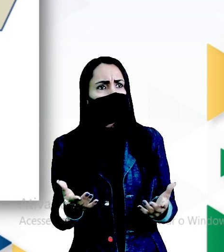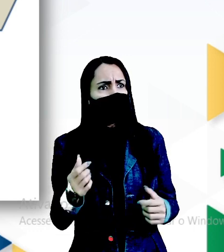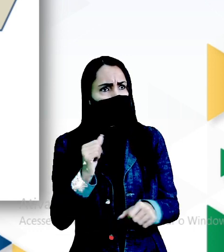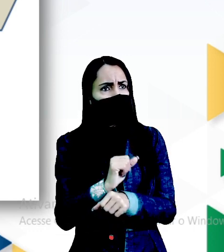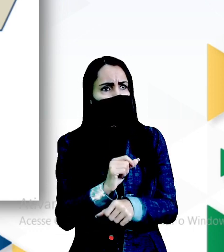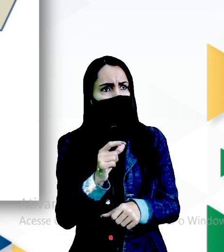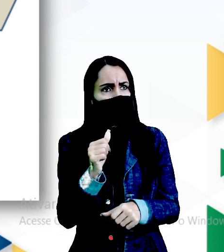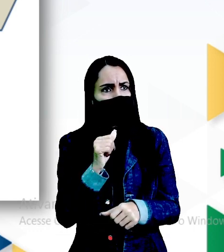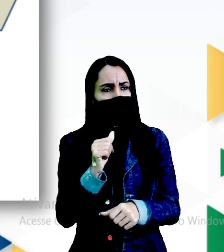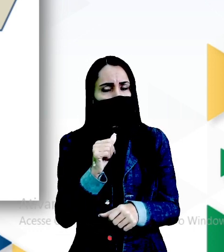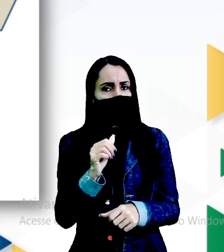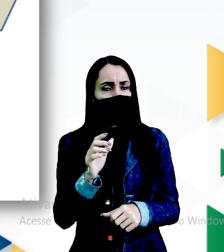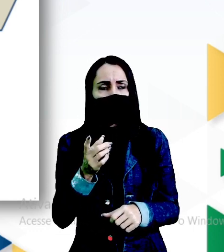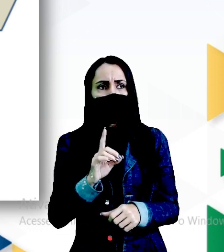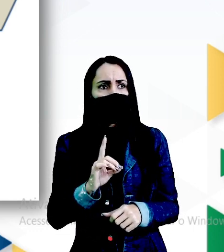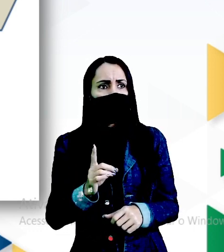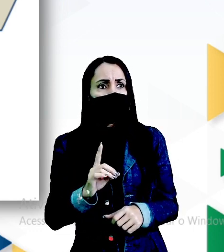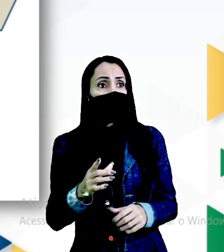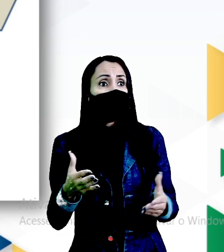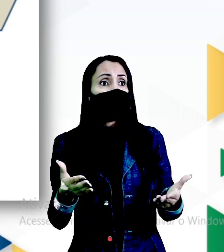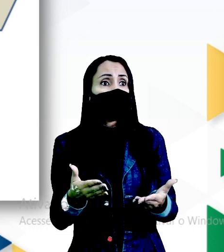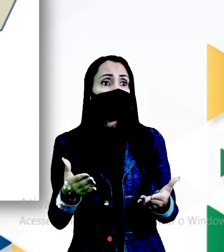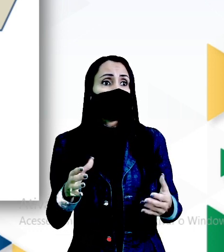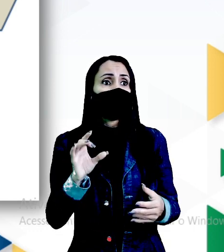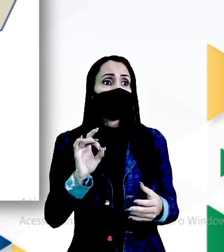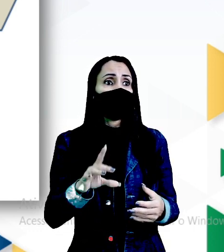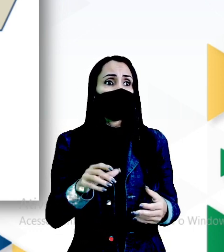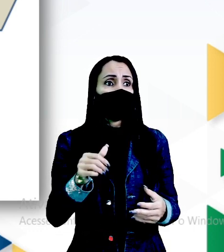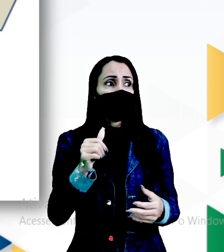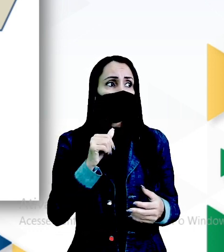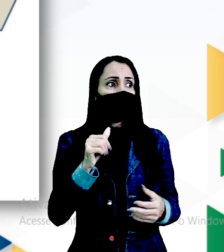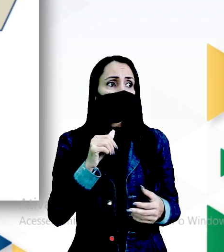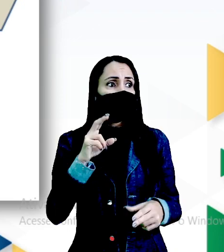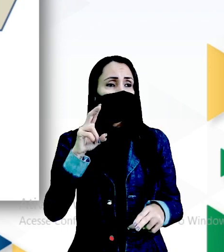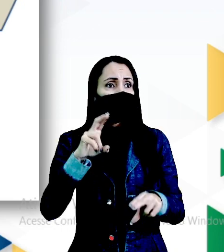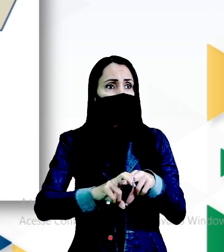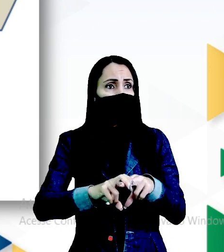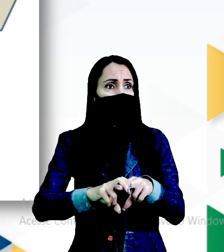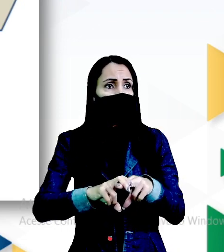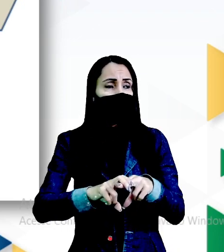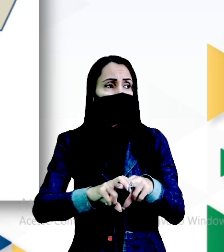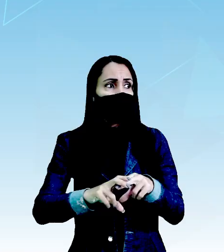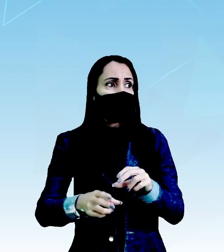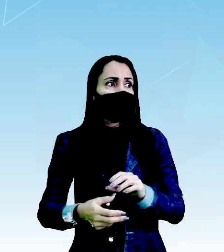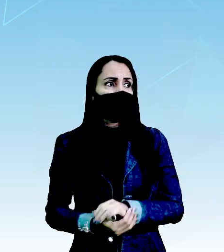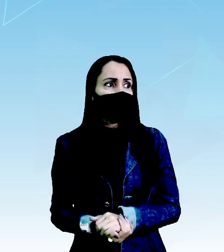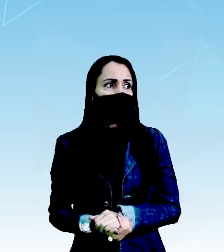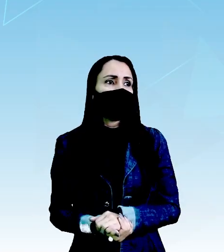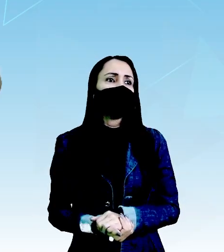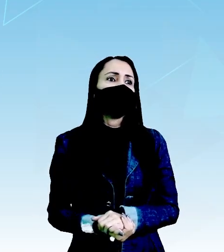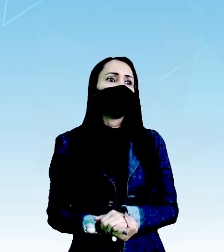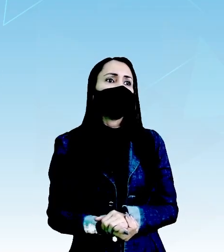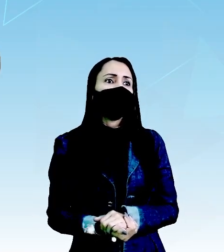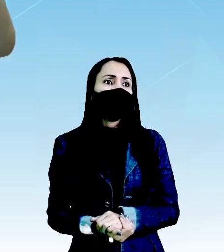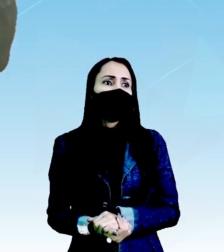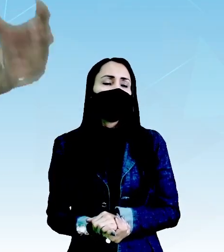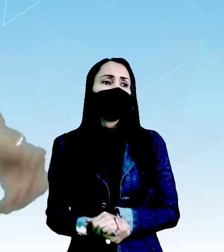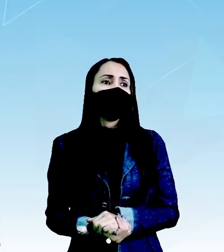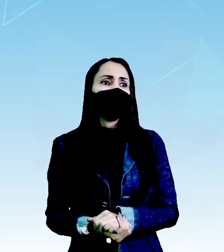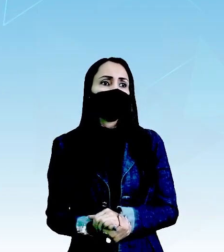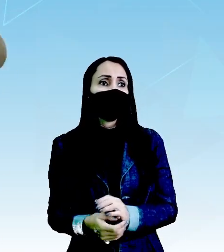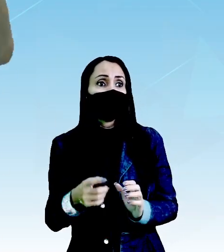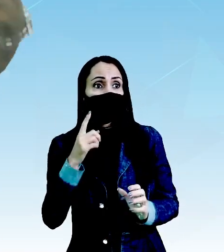beber? Não, agora ele só bebe sentado. Então, veja, meu marido parou de beber. Então, olha